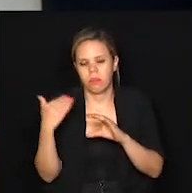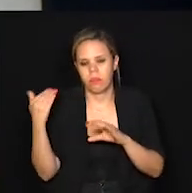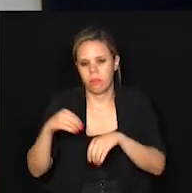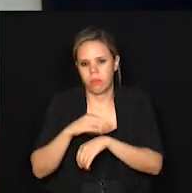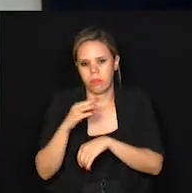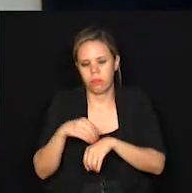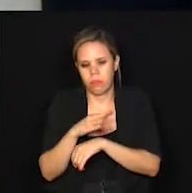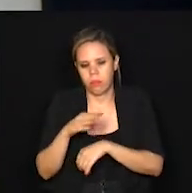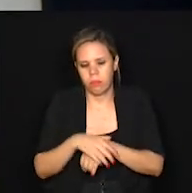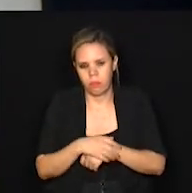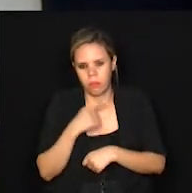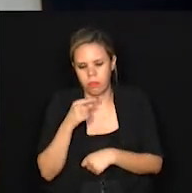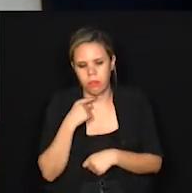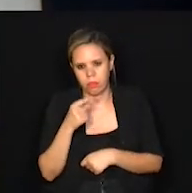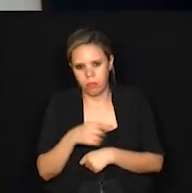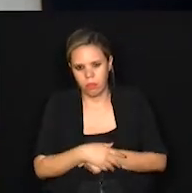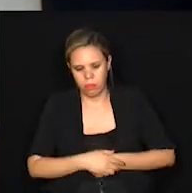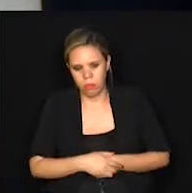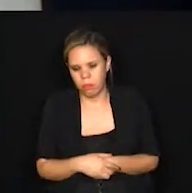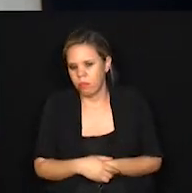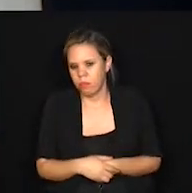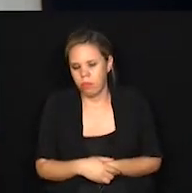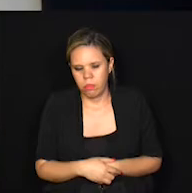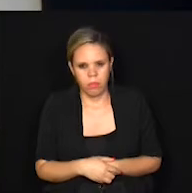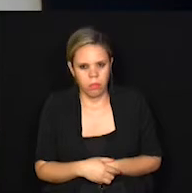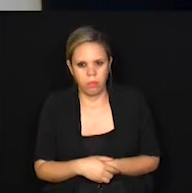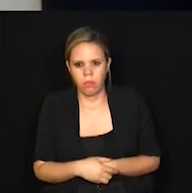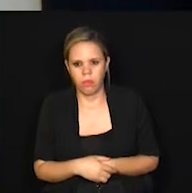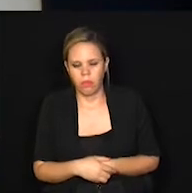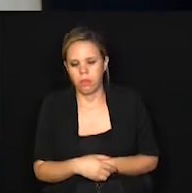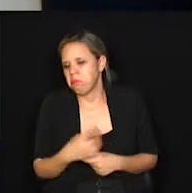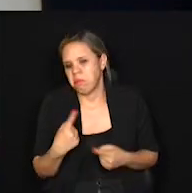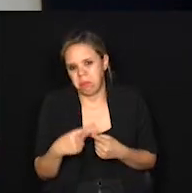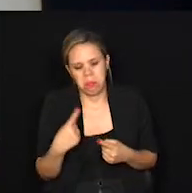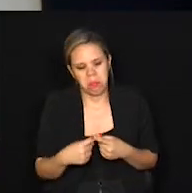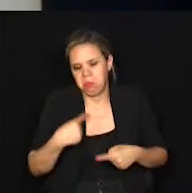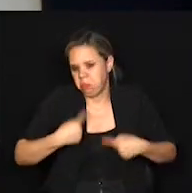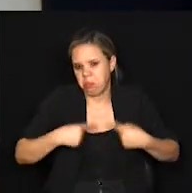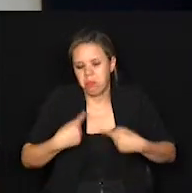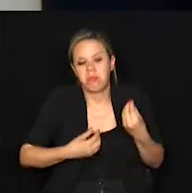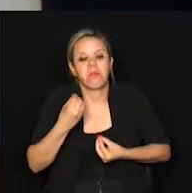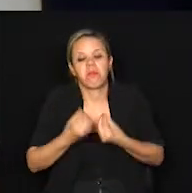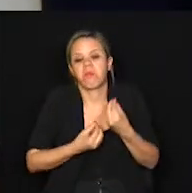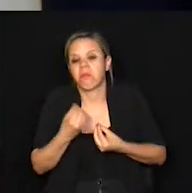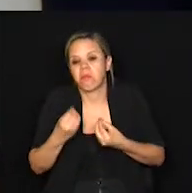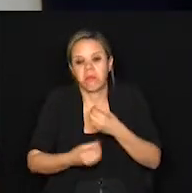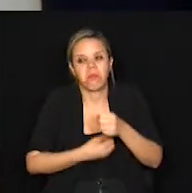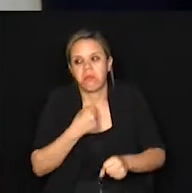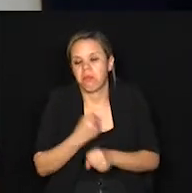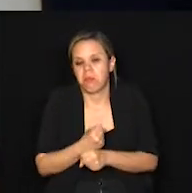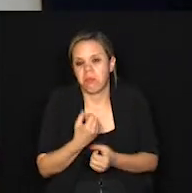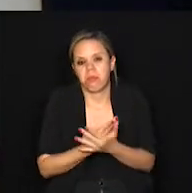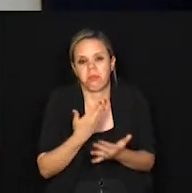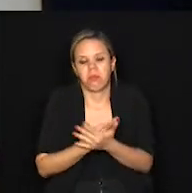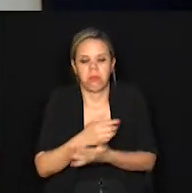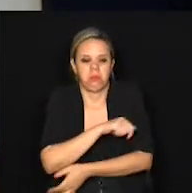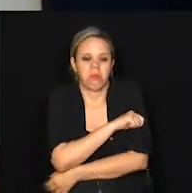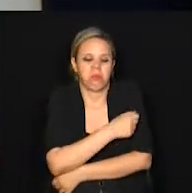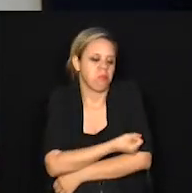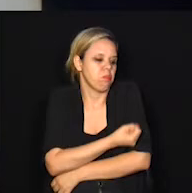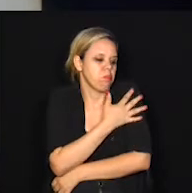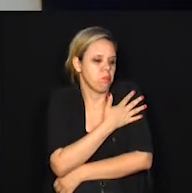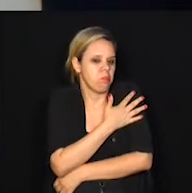que foi muito bem colocado aí que está sendo colocada a responsabilidade em cima dos pais e dos profissionais